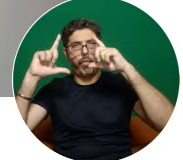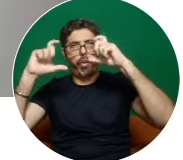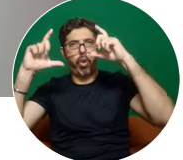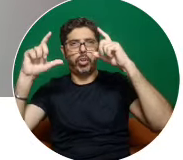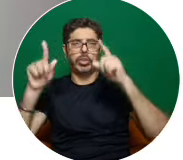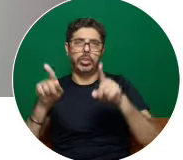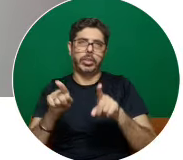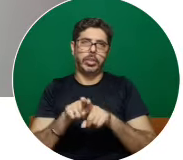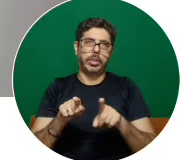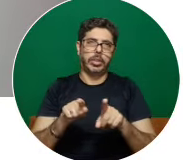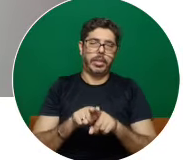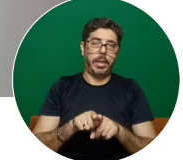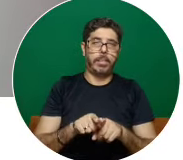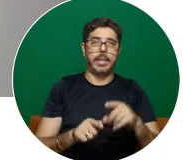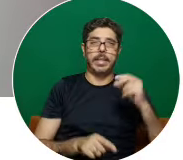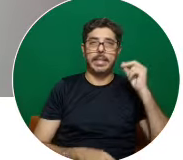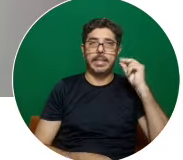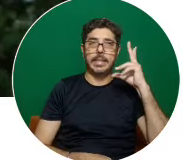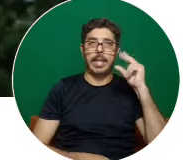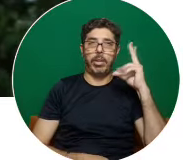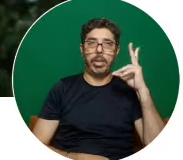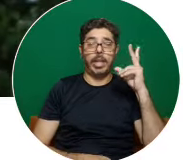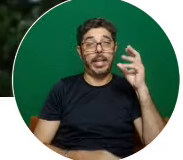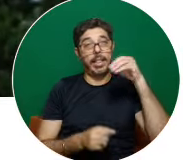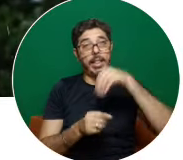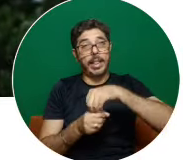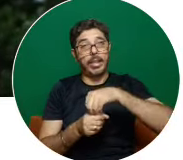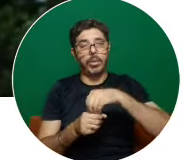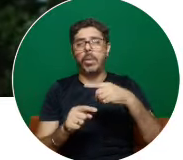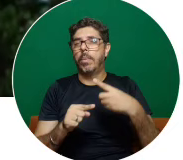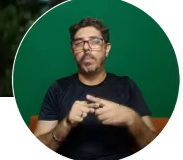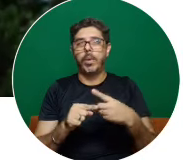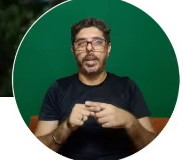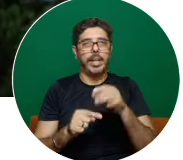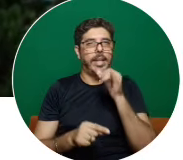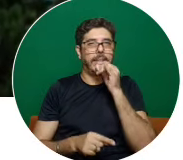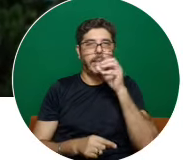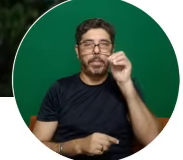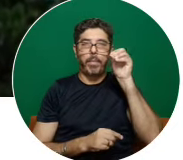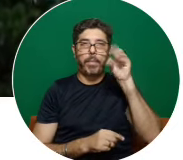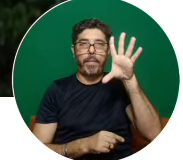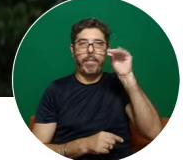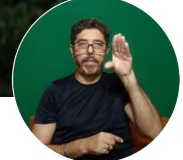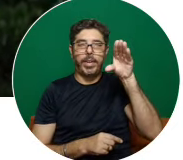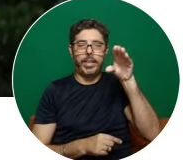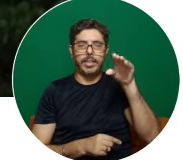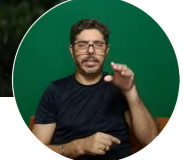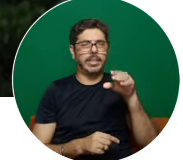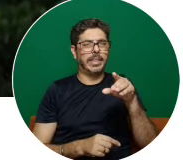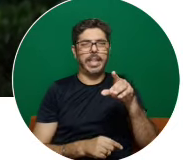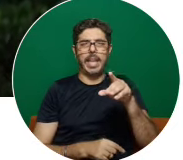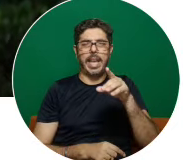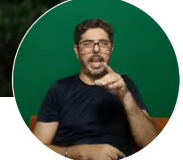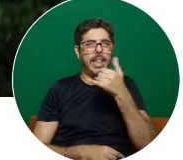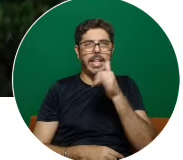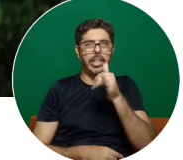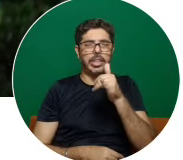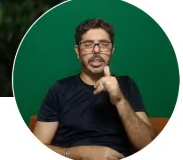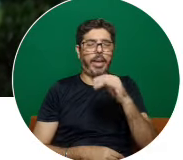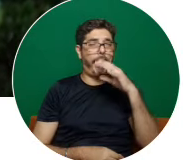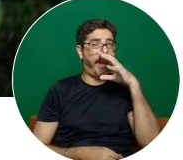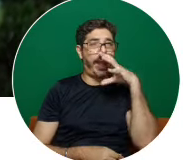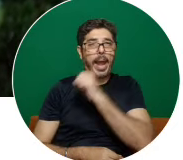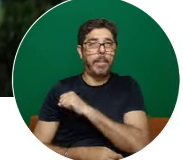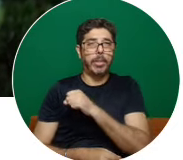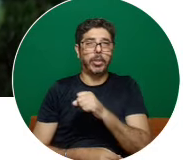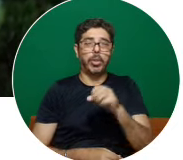por exemplo. Eles são os responsáveis pelo funcionamento do flash e liberam toda a sua energia de uma vez só para a lâmpada, que por